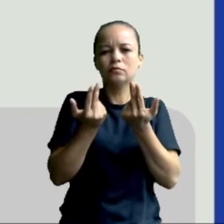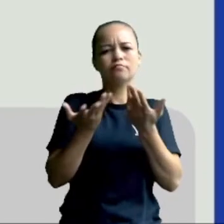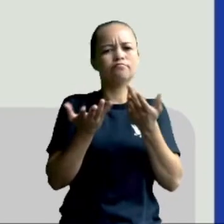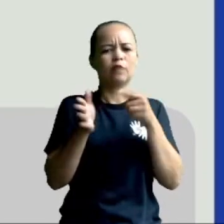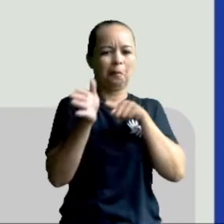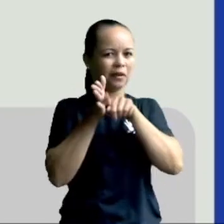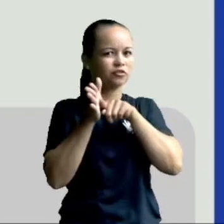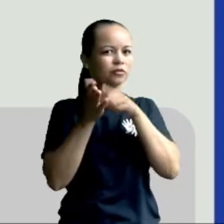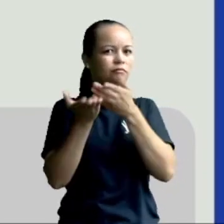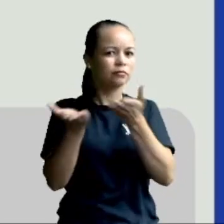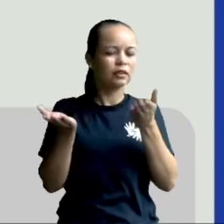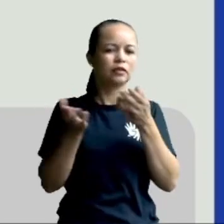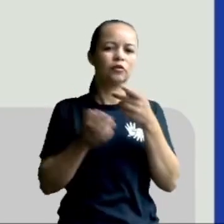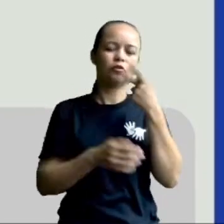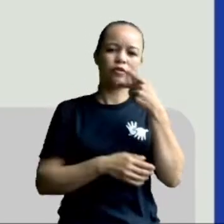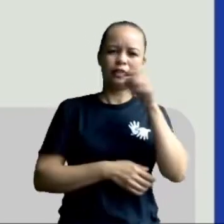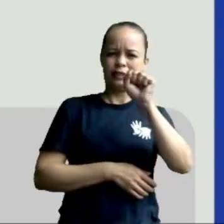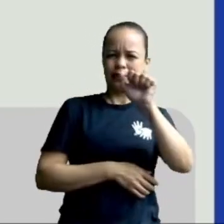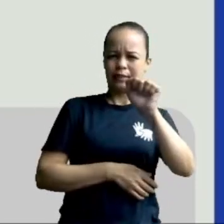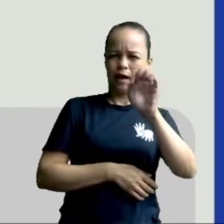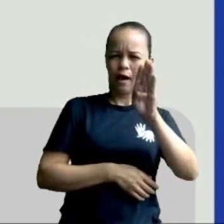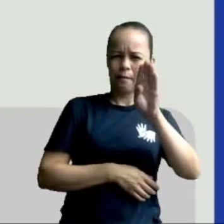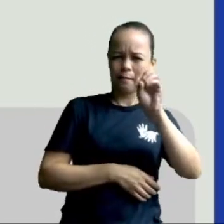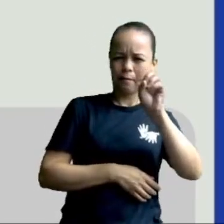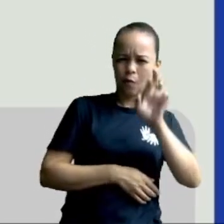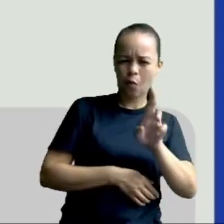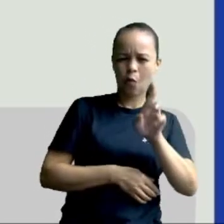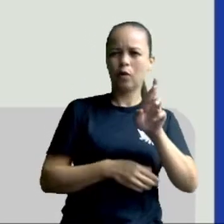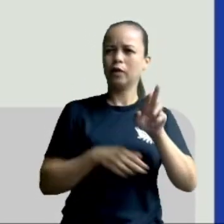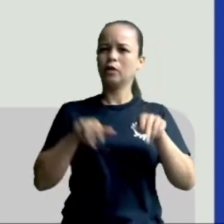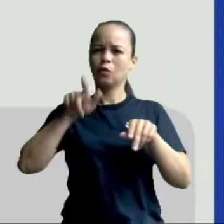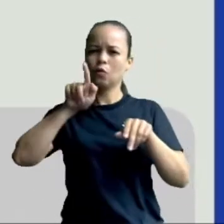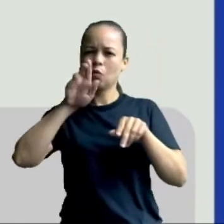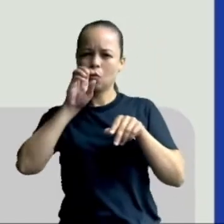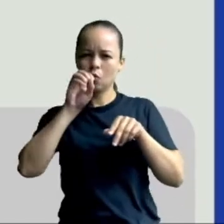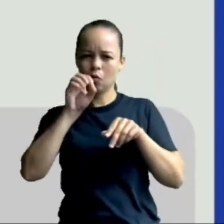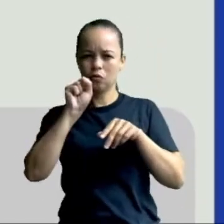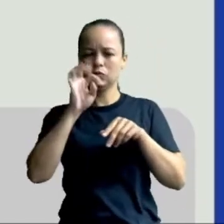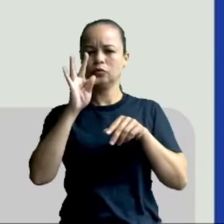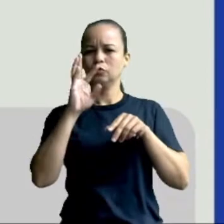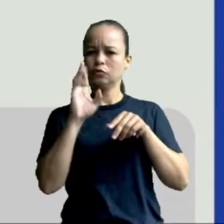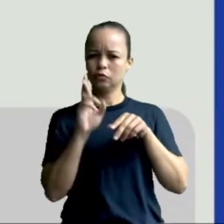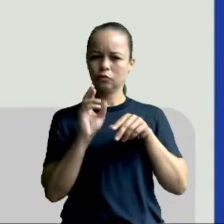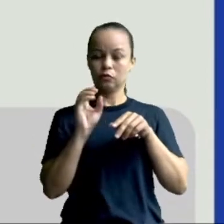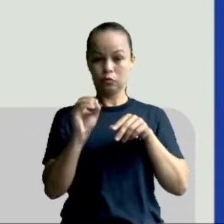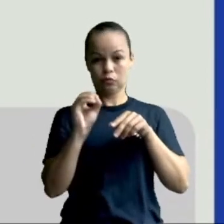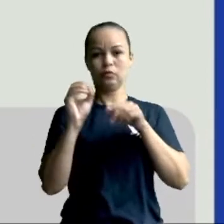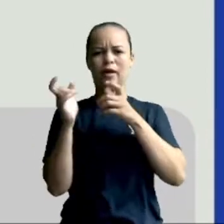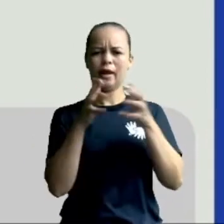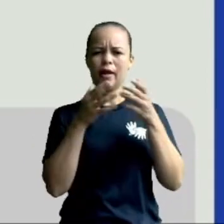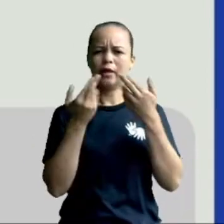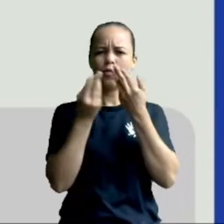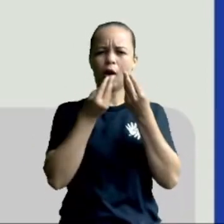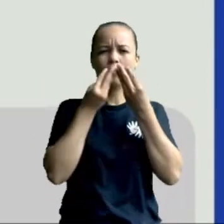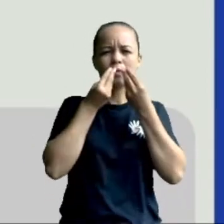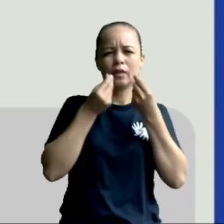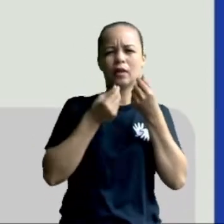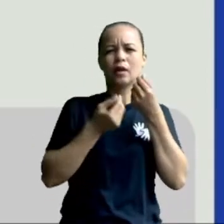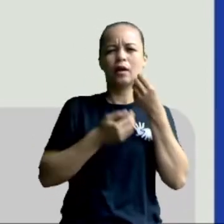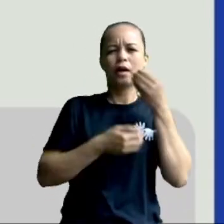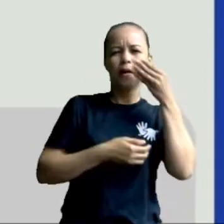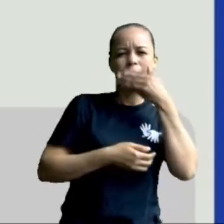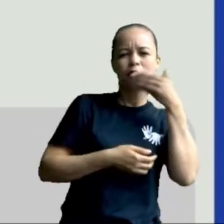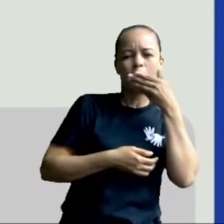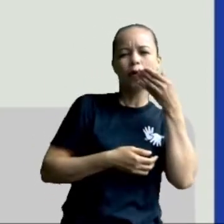gente. Será que quando eu falo de sabor, eu também estou falando de gosto? É interessante isso. Amargo, ácido, salgado,